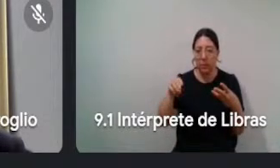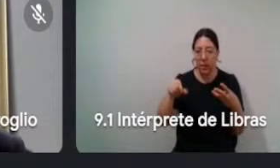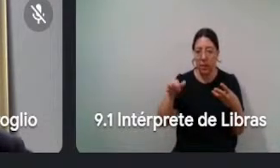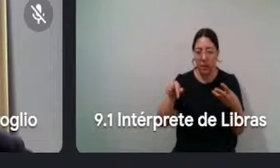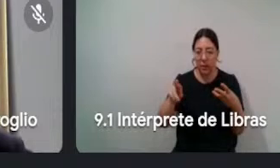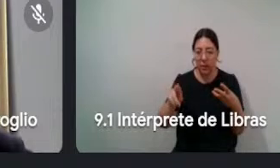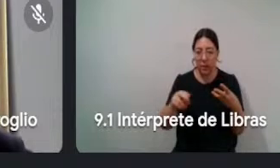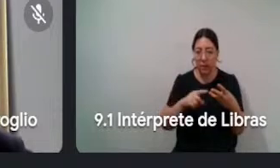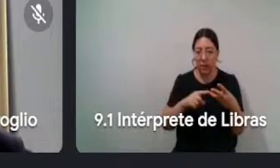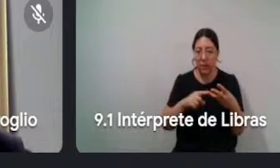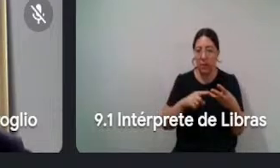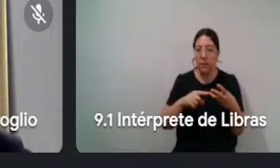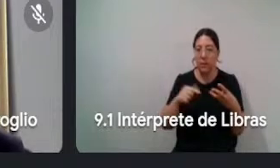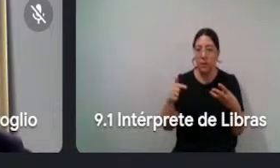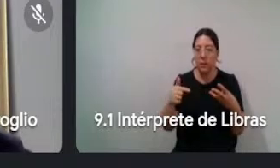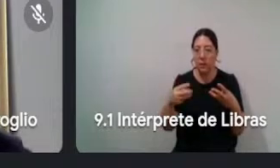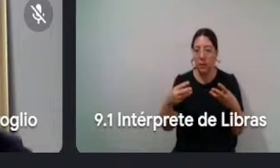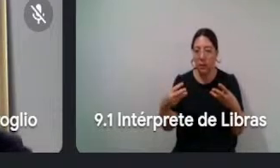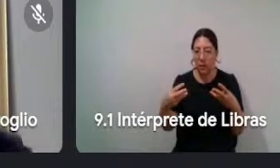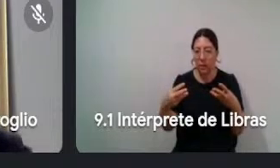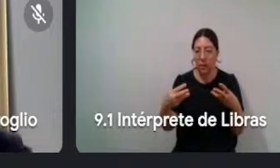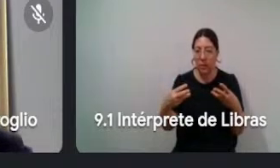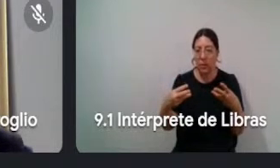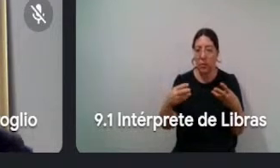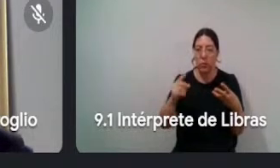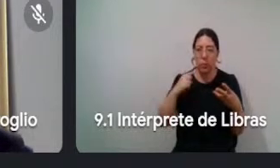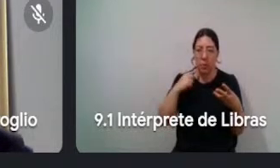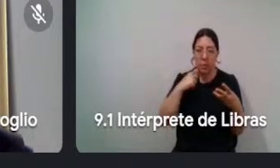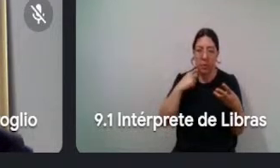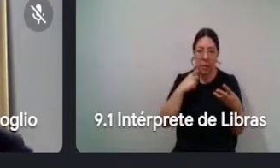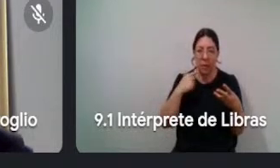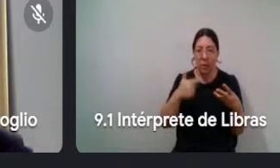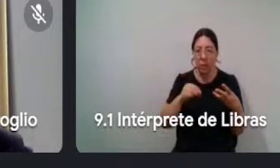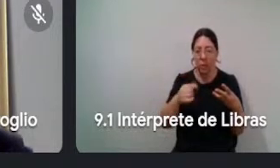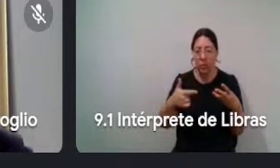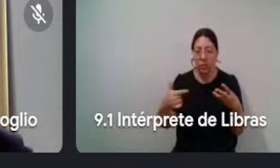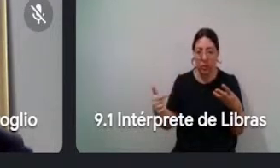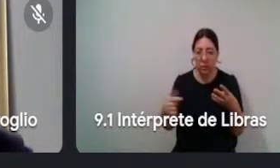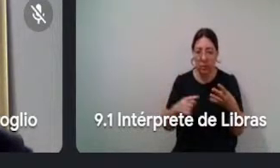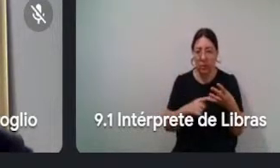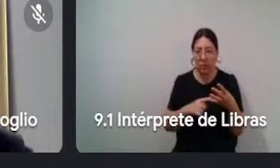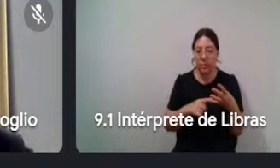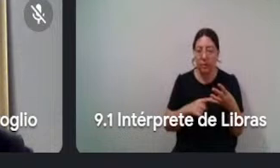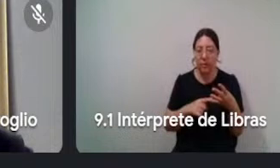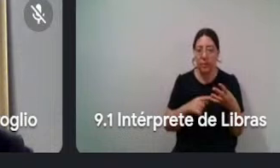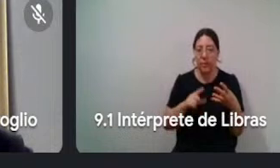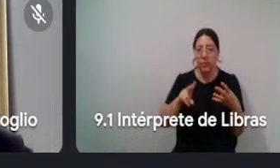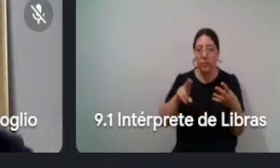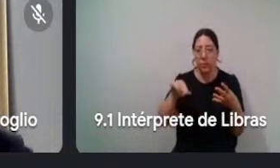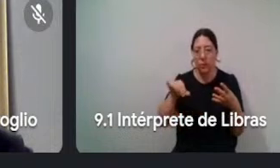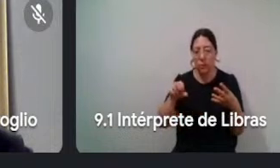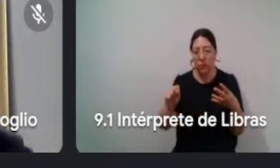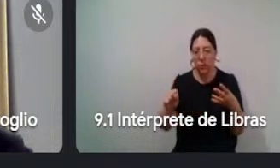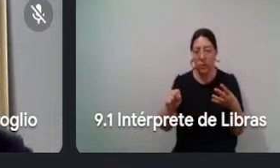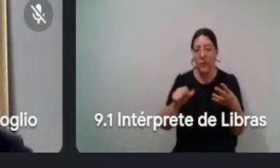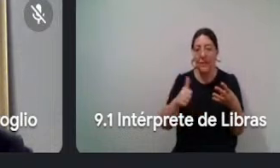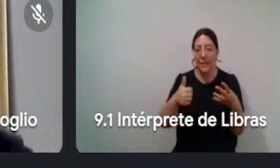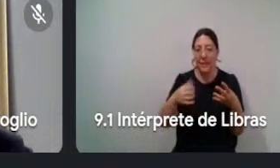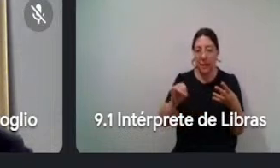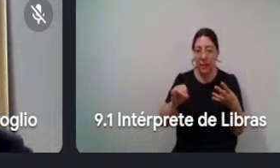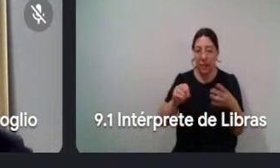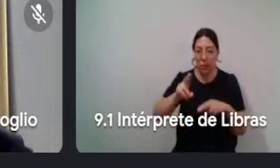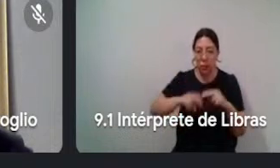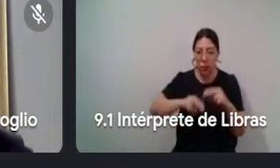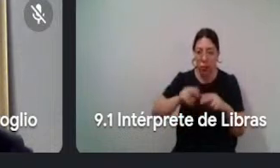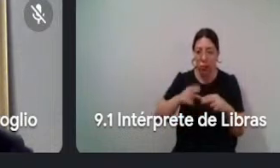Luiz Edissandra Barbosa da Silva, mandado termina 10/6/2023. José Márcio Barcelos Costa,